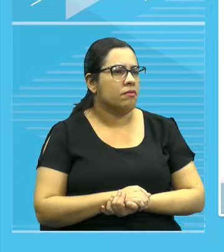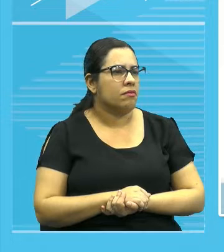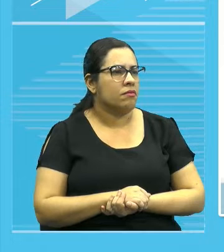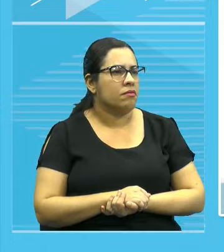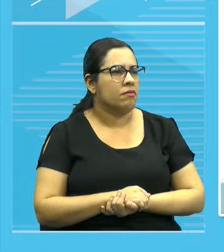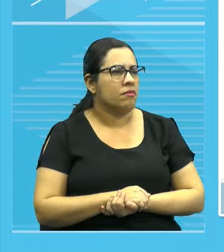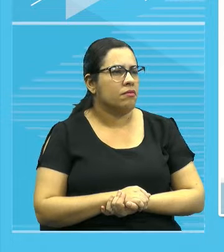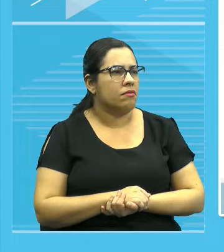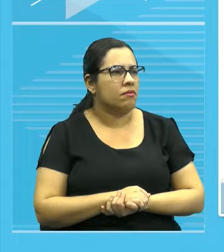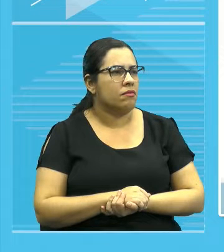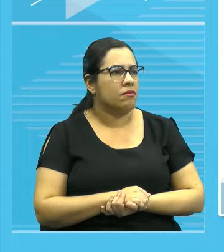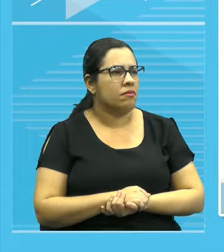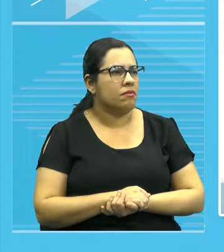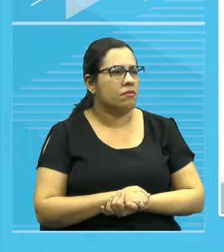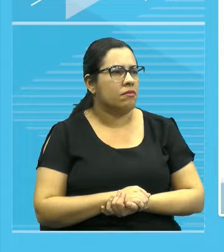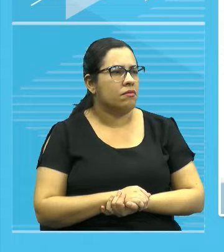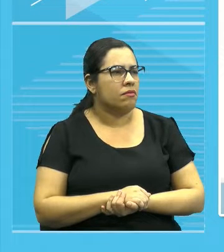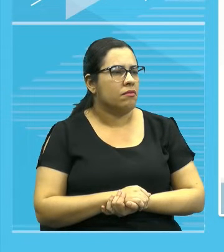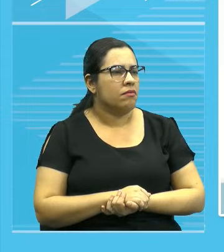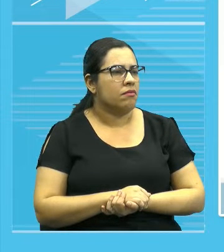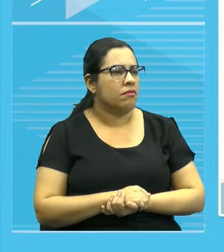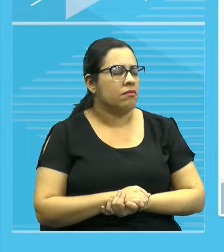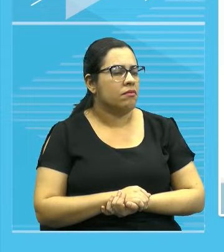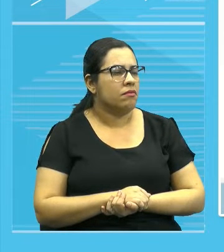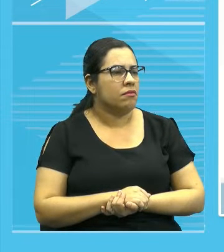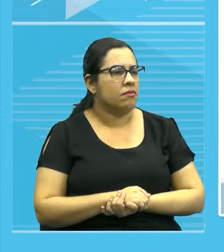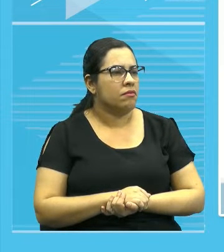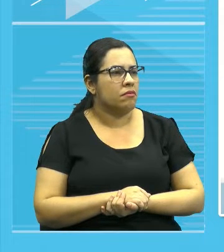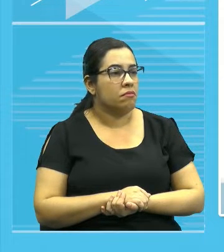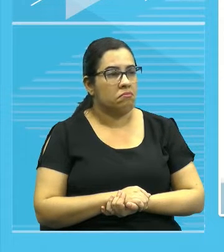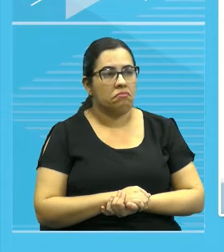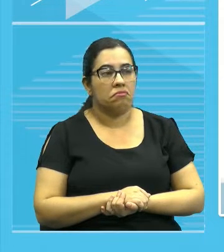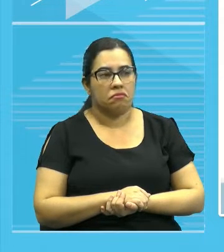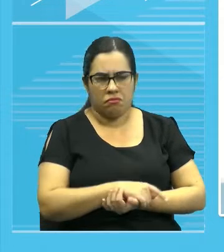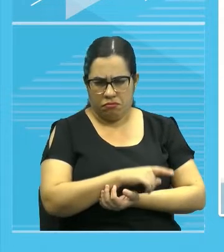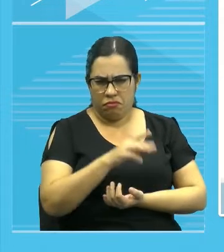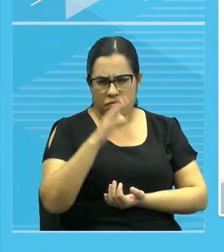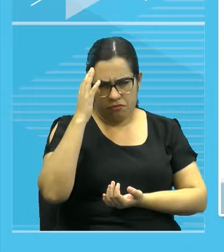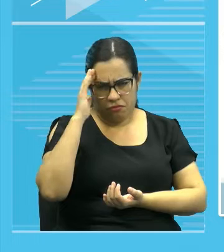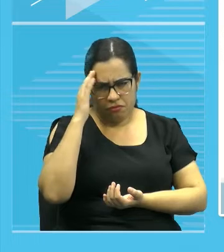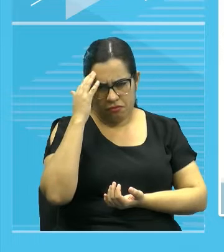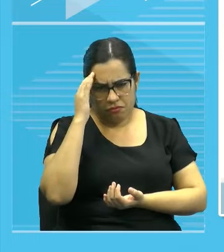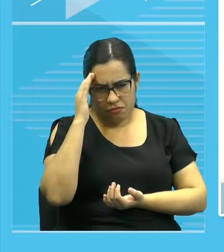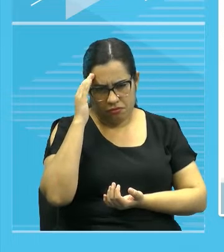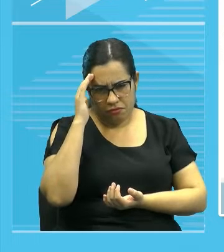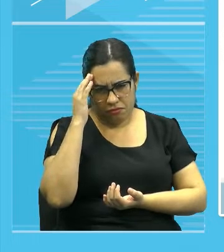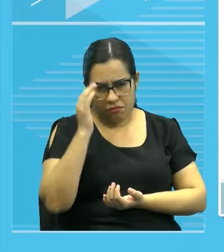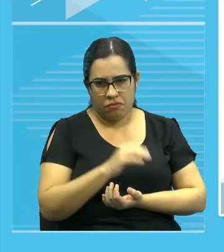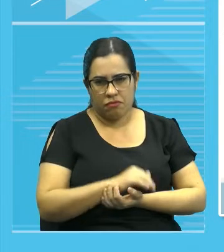no que queira por usurpar Eita entendeu o texto